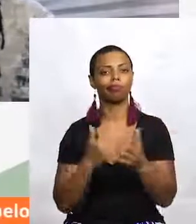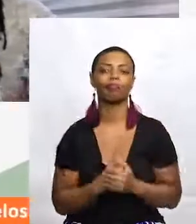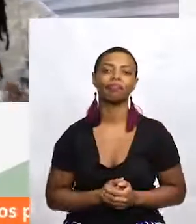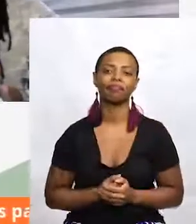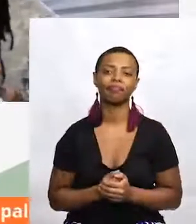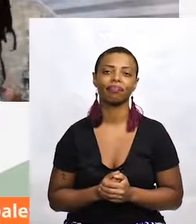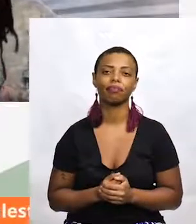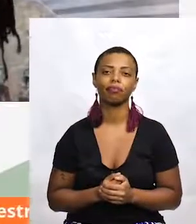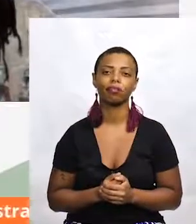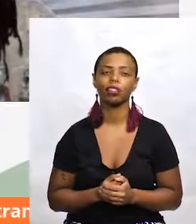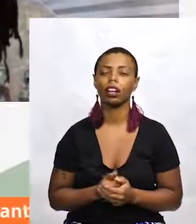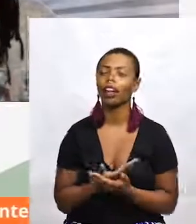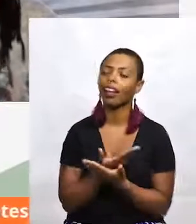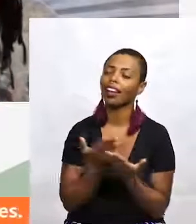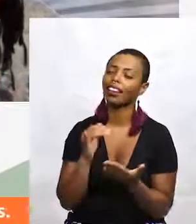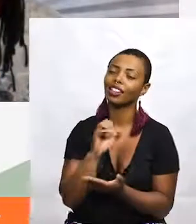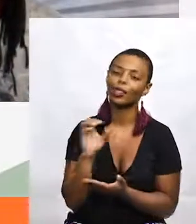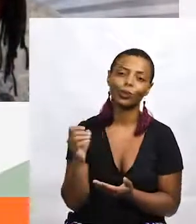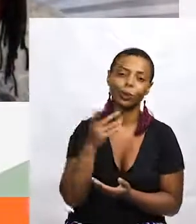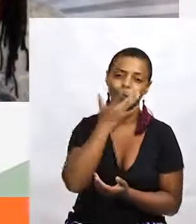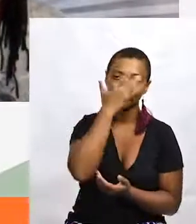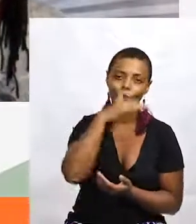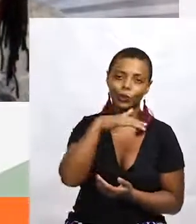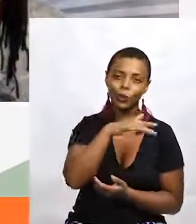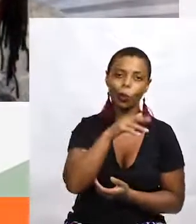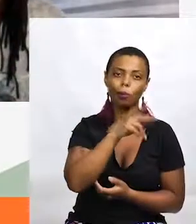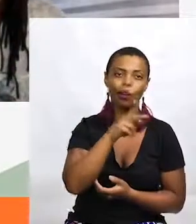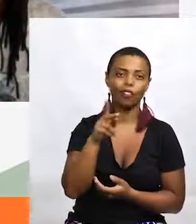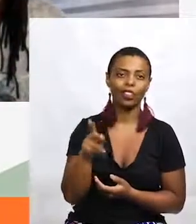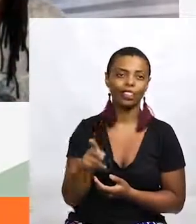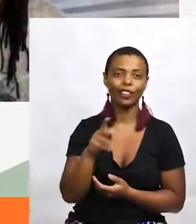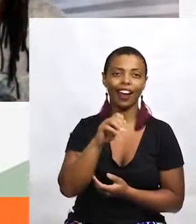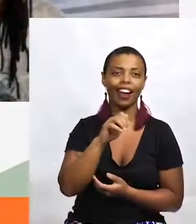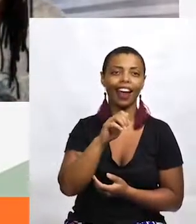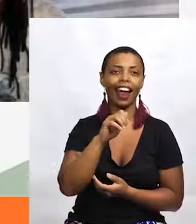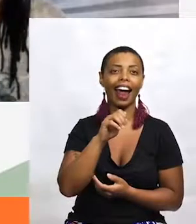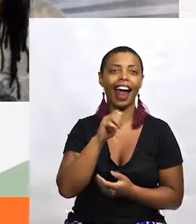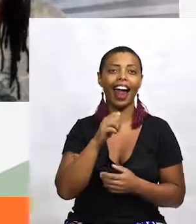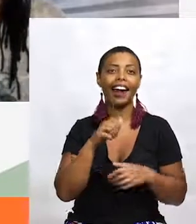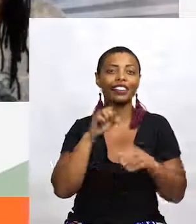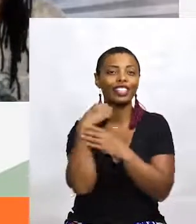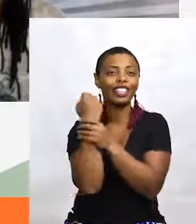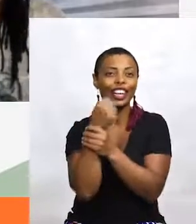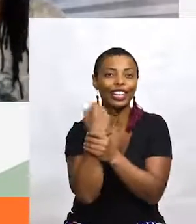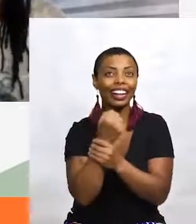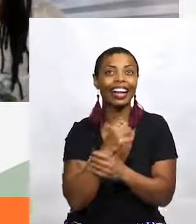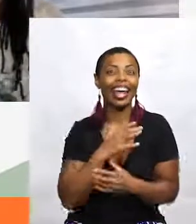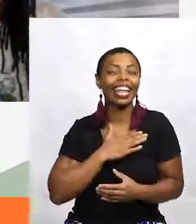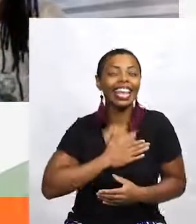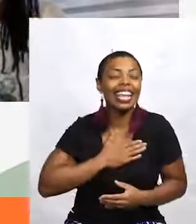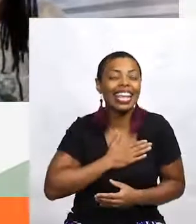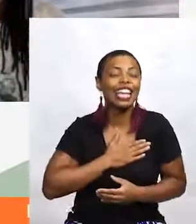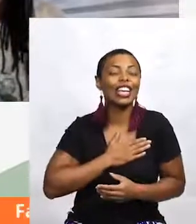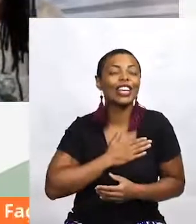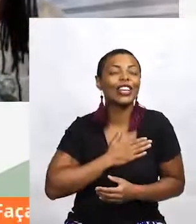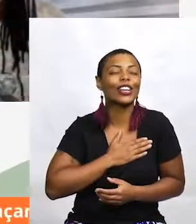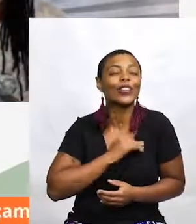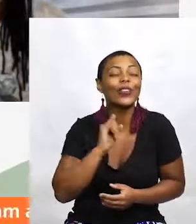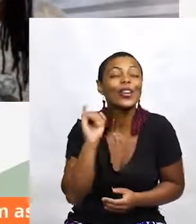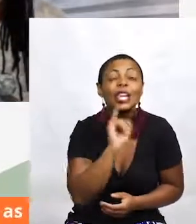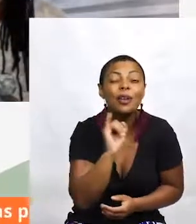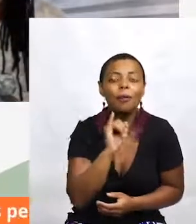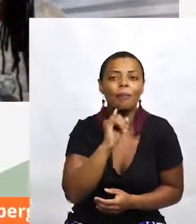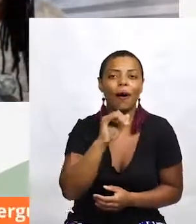É isso, pessoal. Alexandre, professor, fisioterapeuta, meu querido, meu irmão, gratidão por tudo